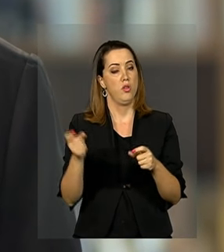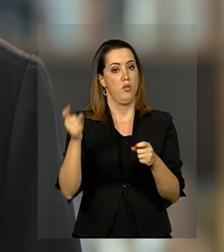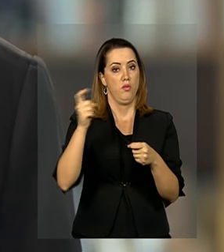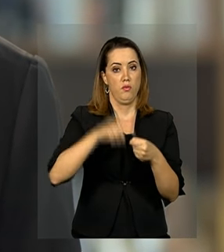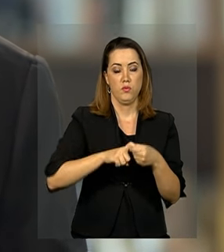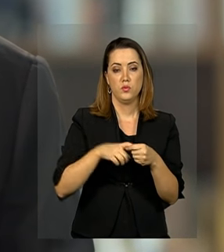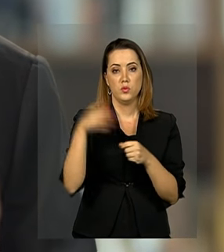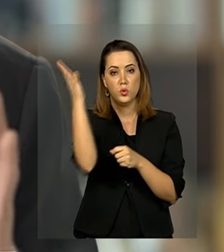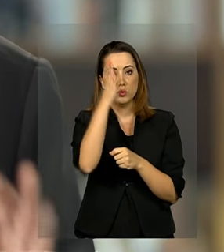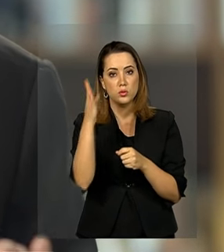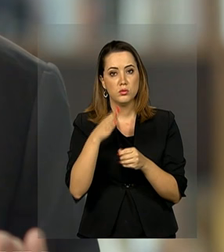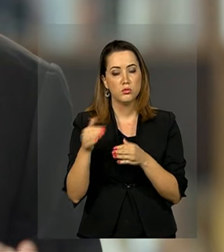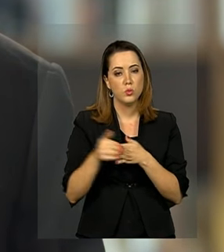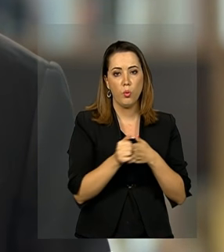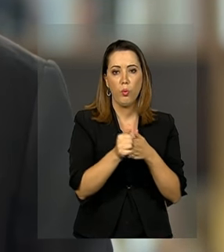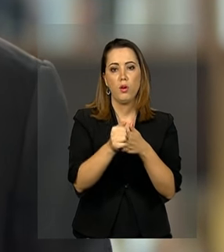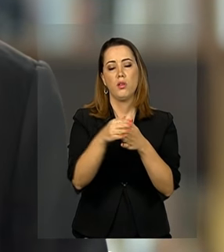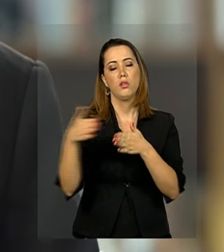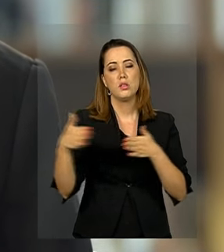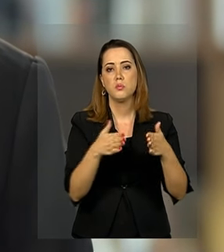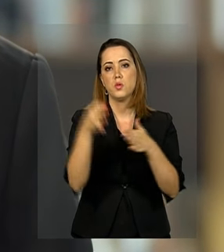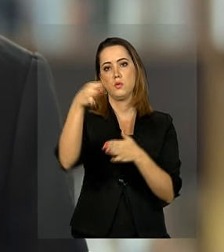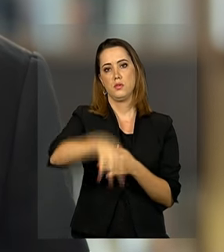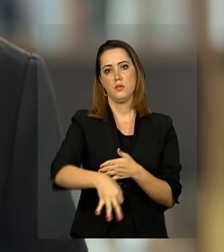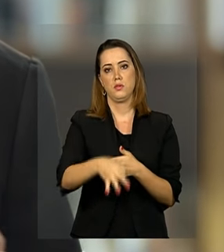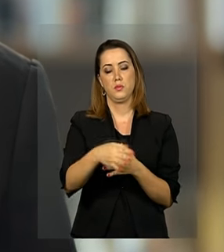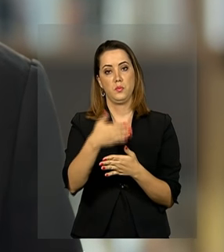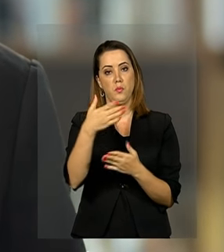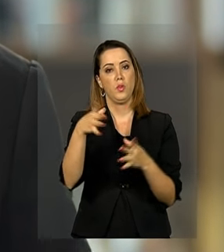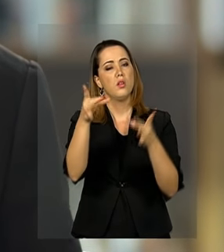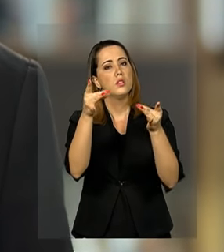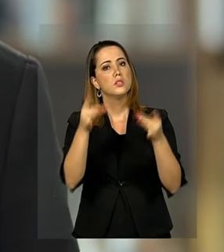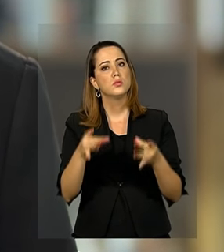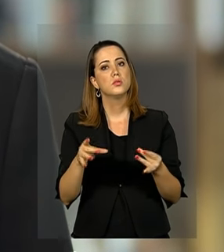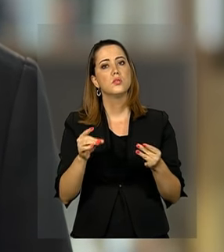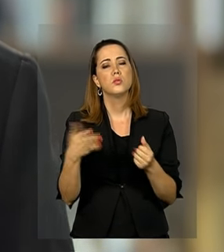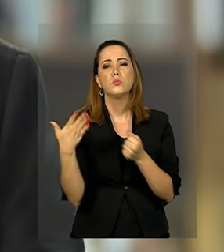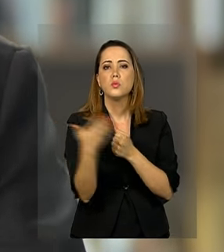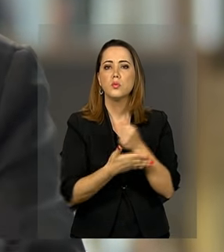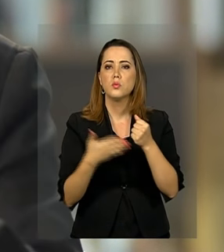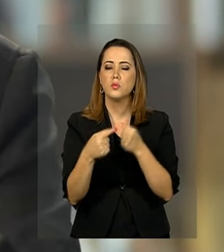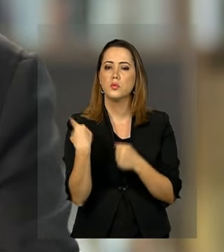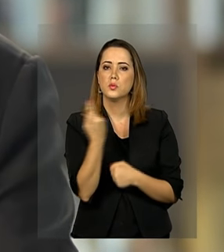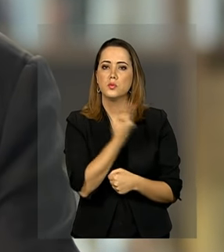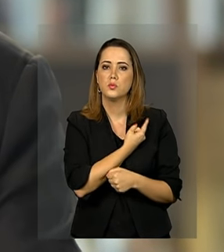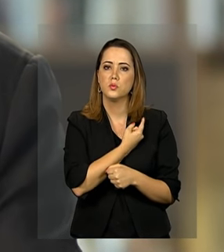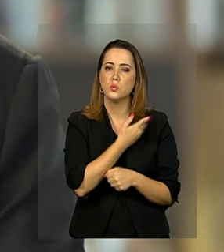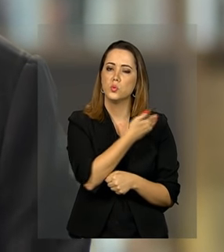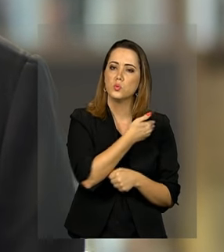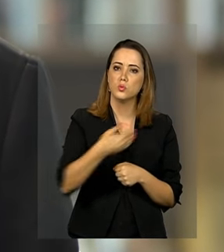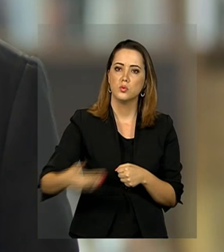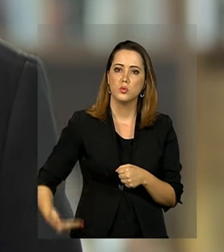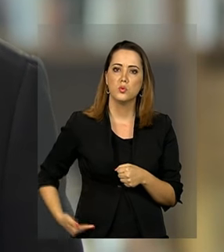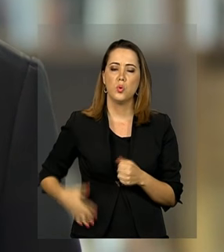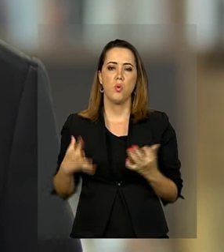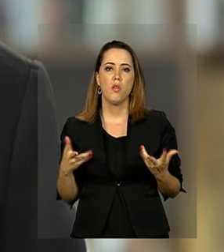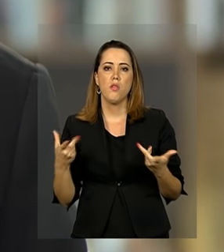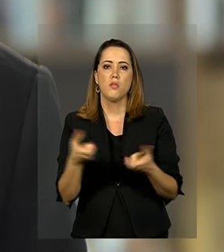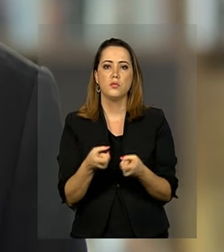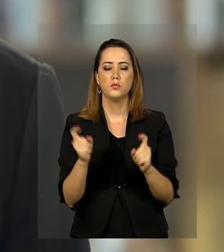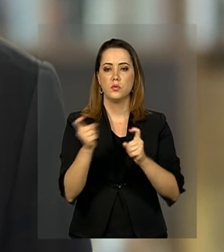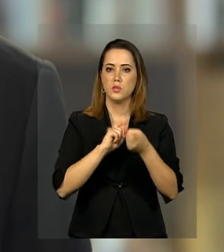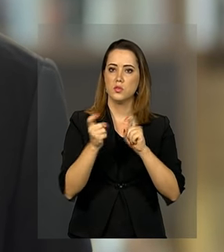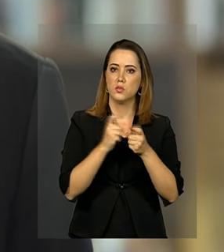trilhos. Sob essa crença, destaco os alicerces de nosso governo: eficiência administrativa, retomada